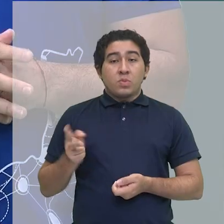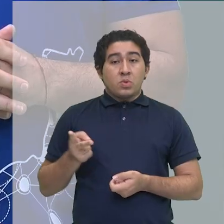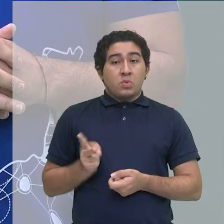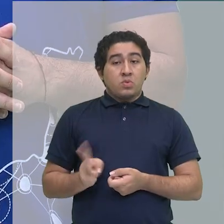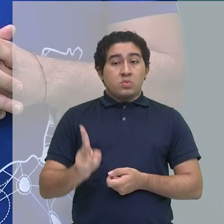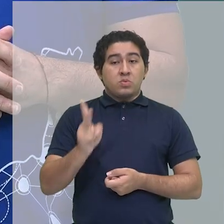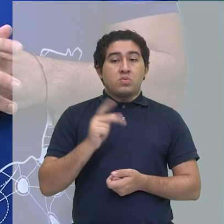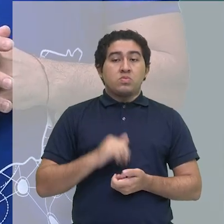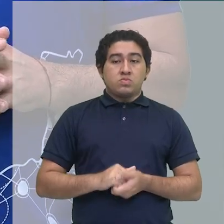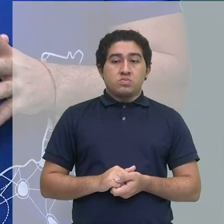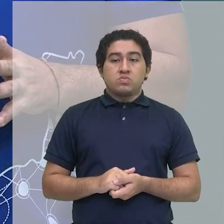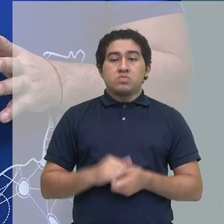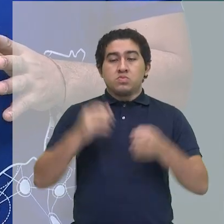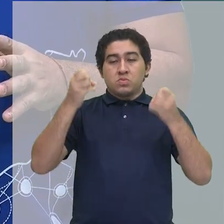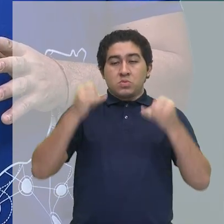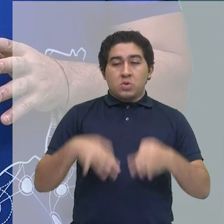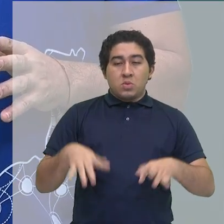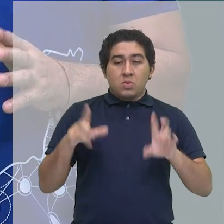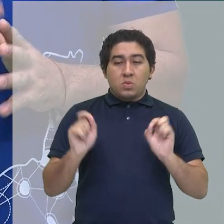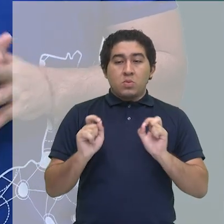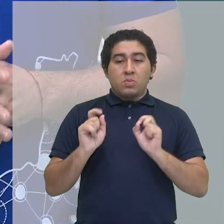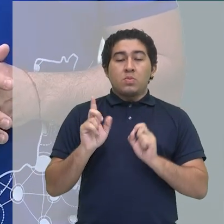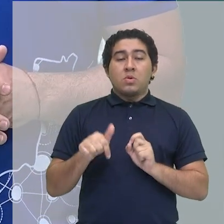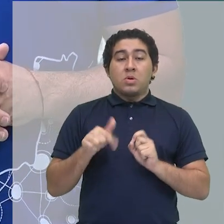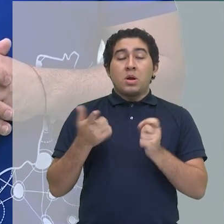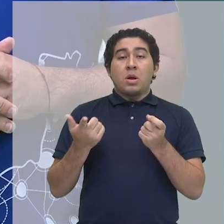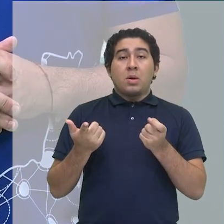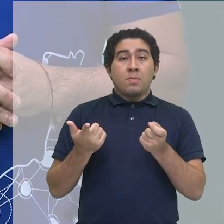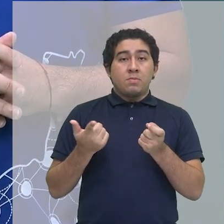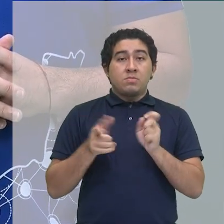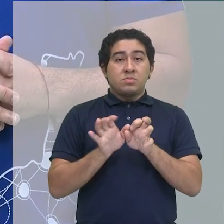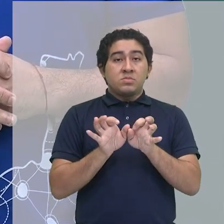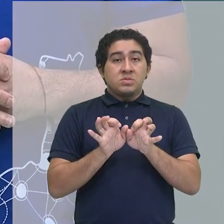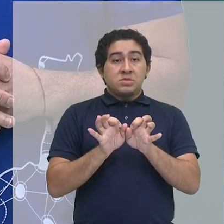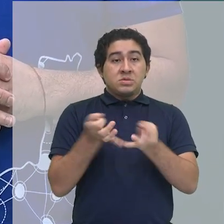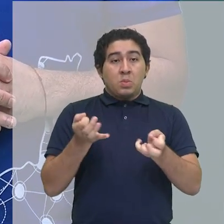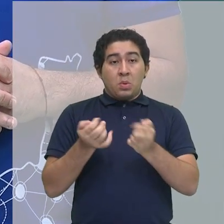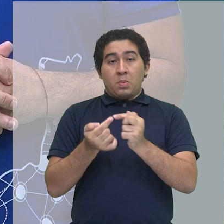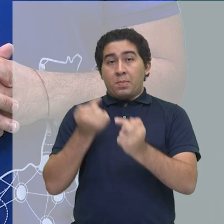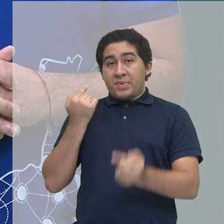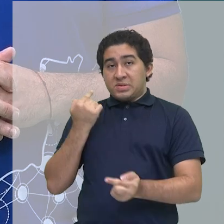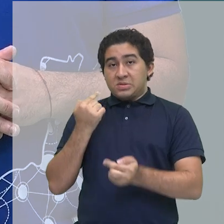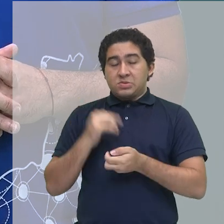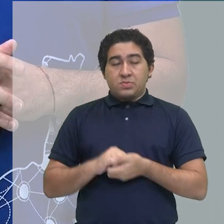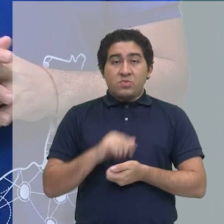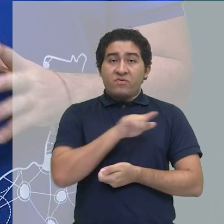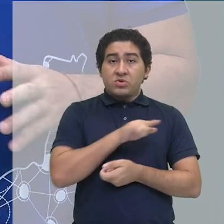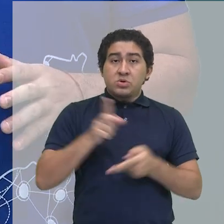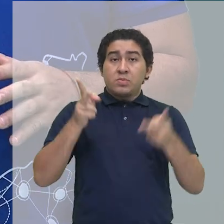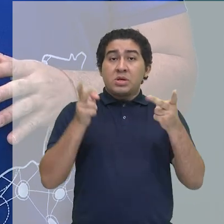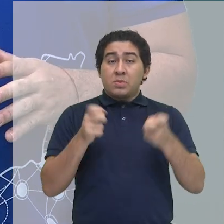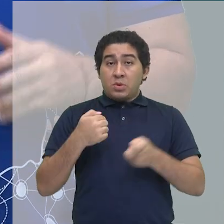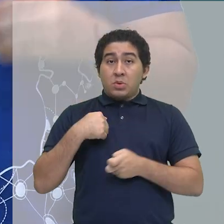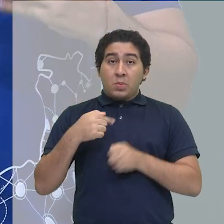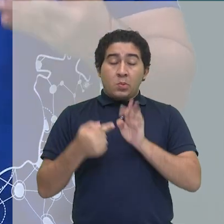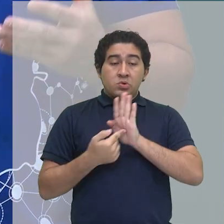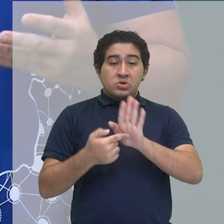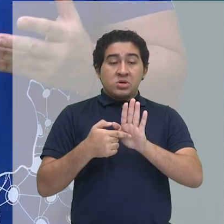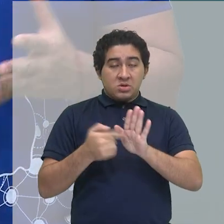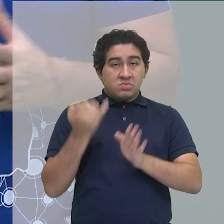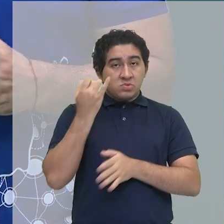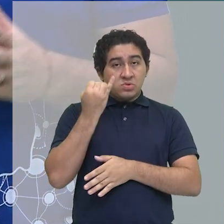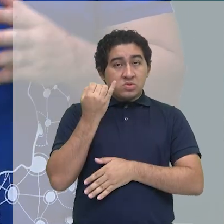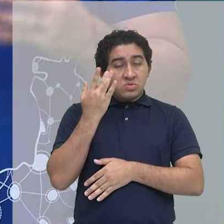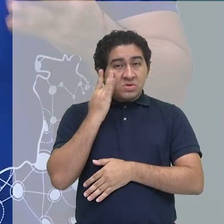Continuando, quero falar para vocês aqui sobre Simple Past. Vocês viram aí que eu mostrei para vocês, né? Não sei se